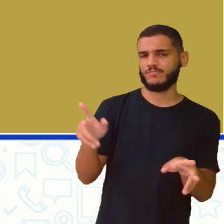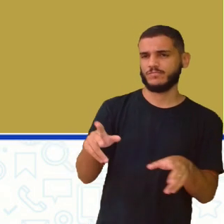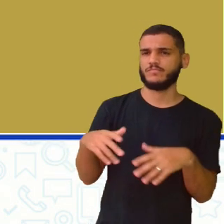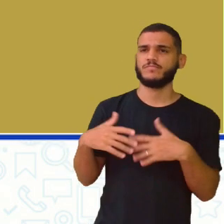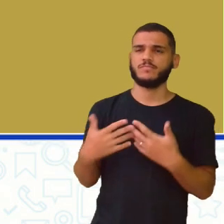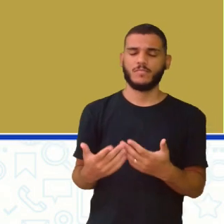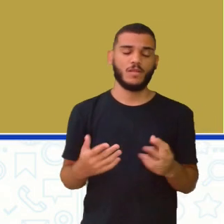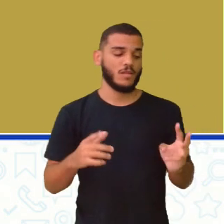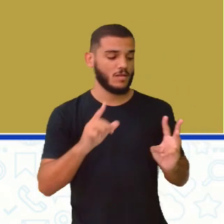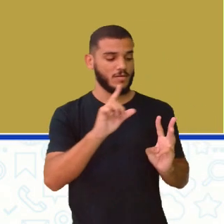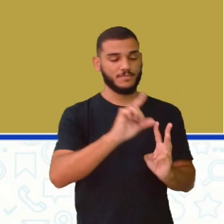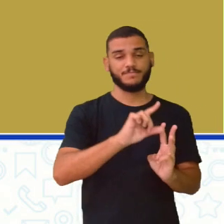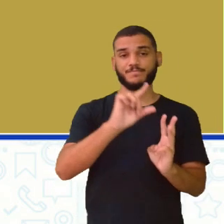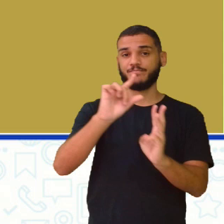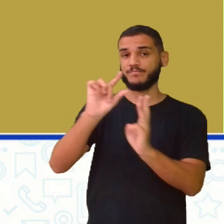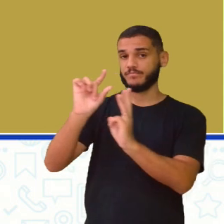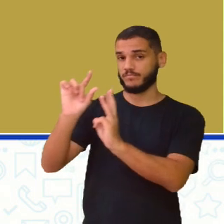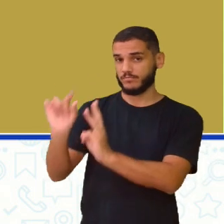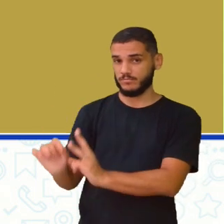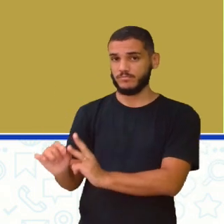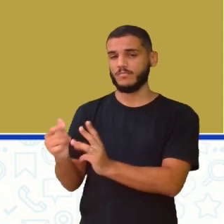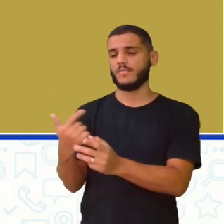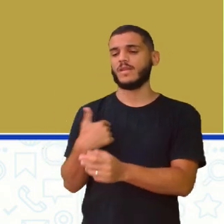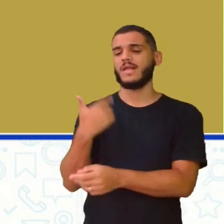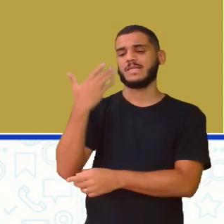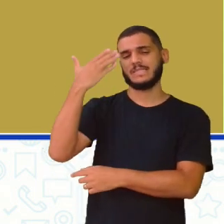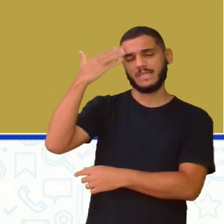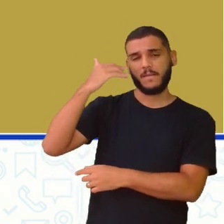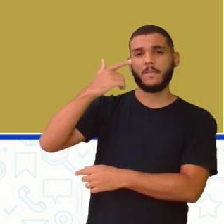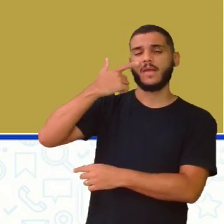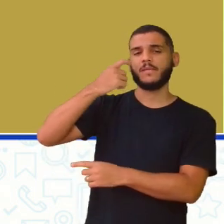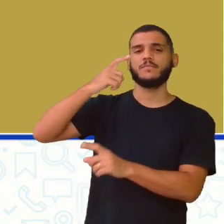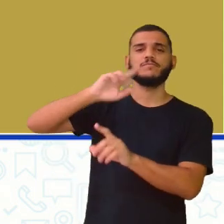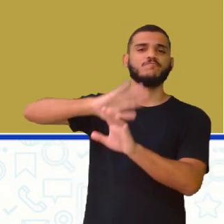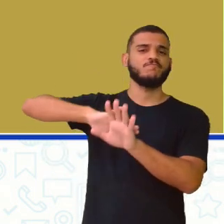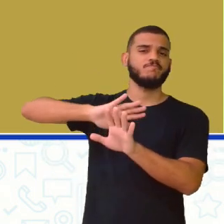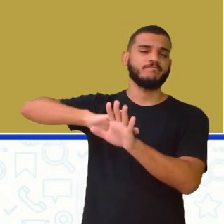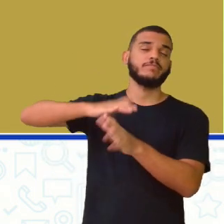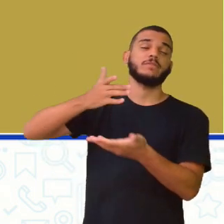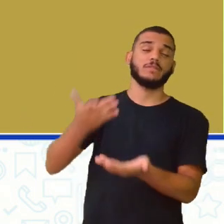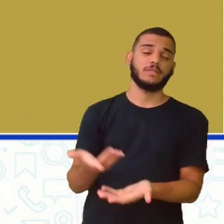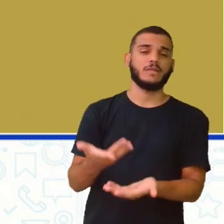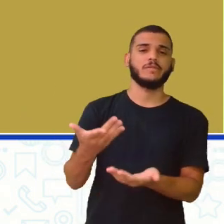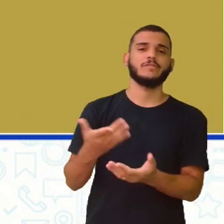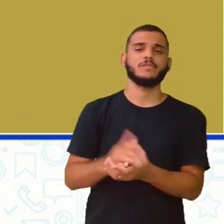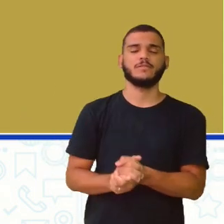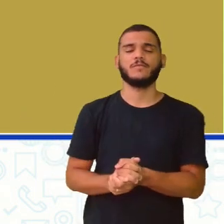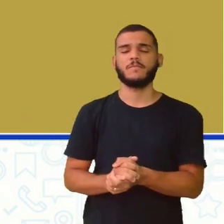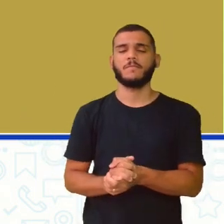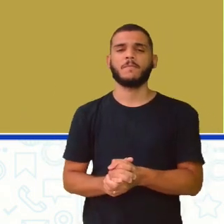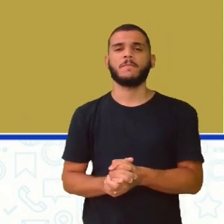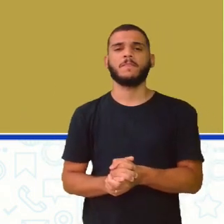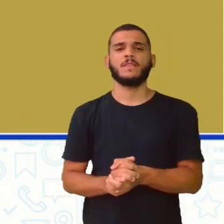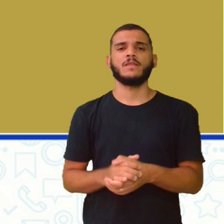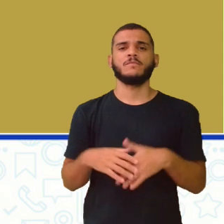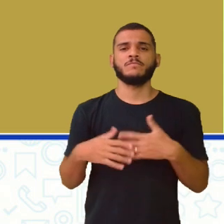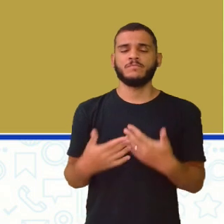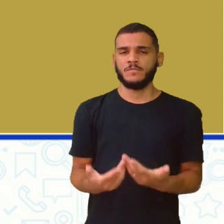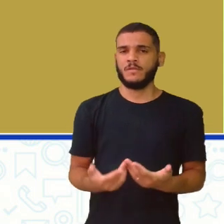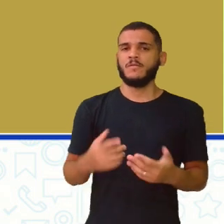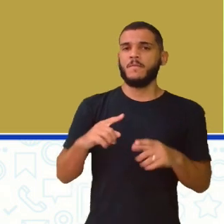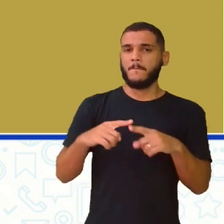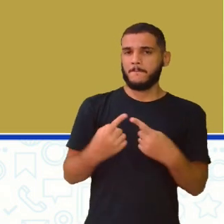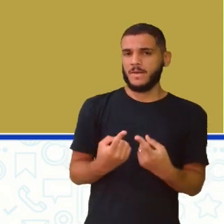reis magos descobrindo as intenções do rei Herodes. No entanto, a